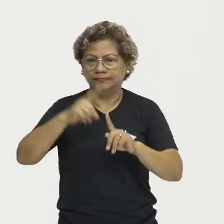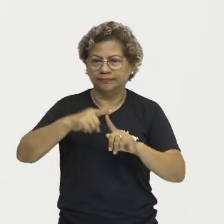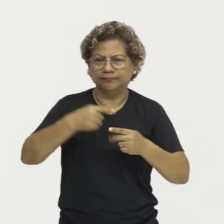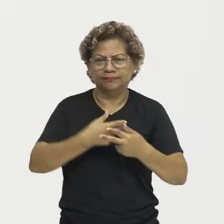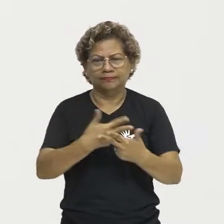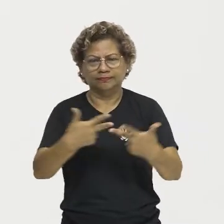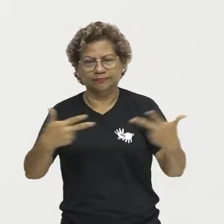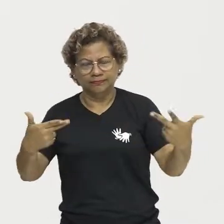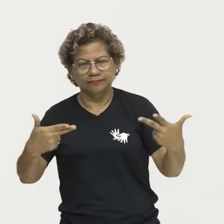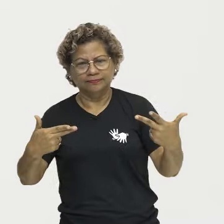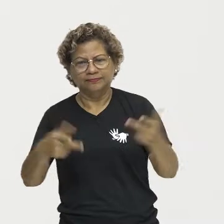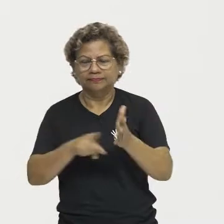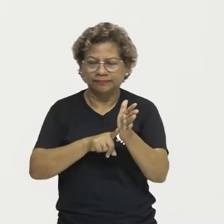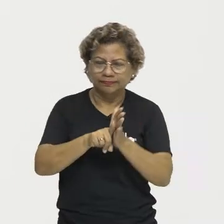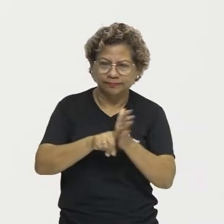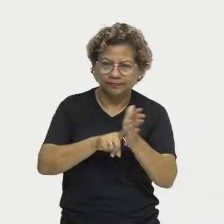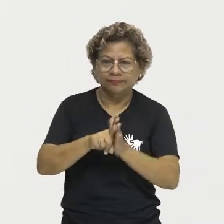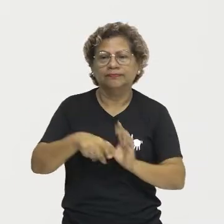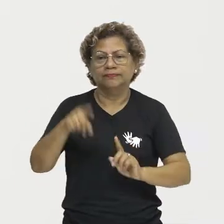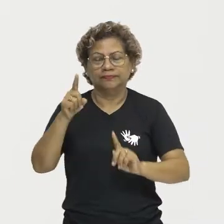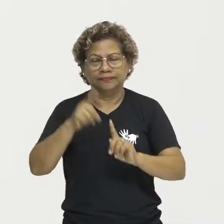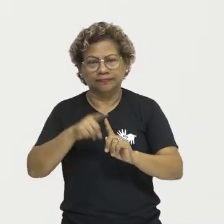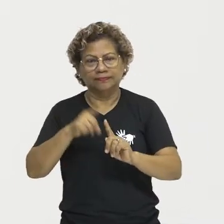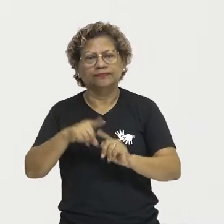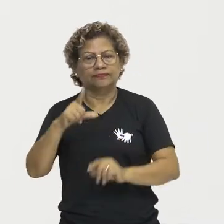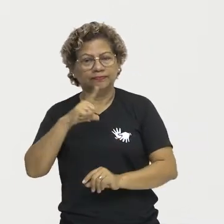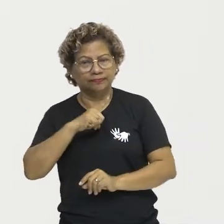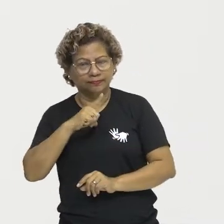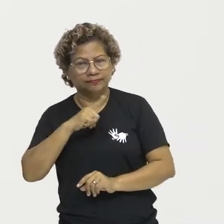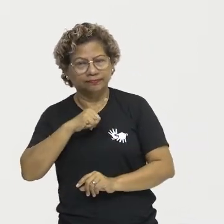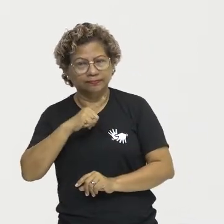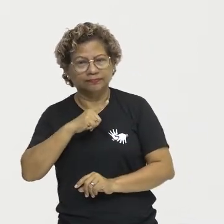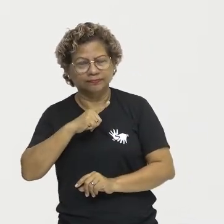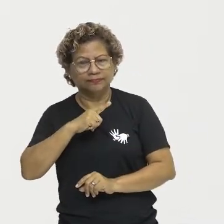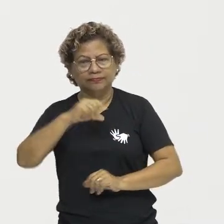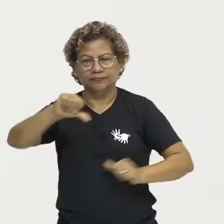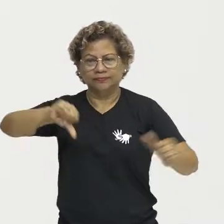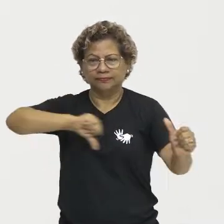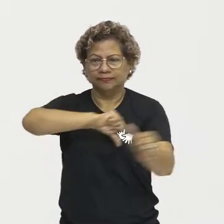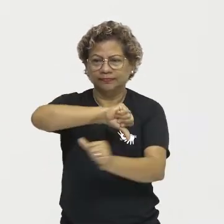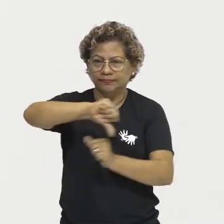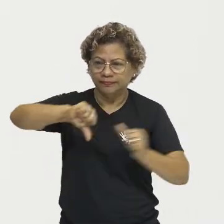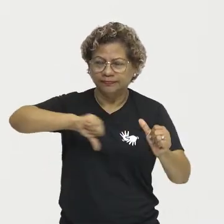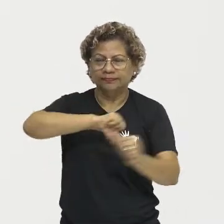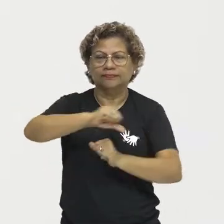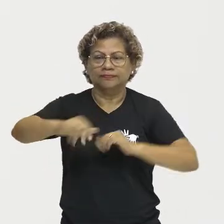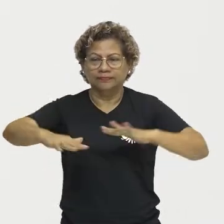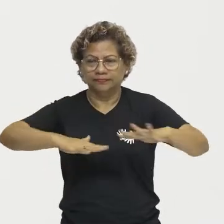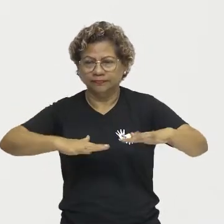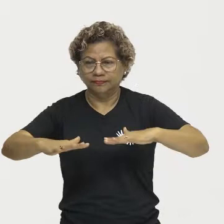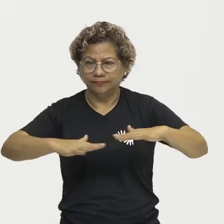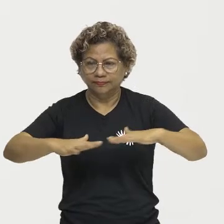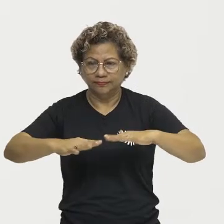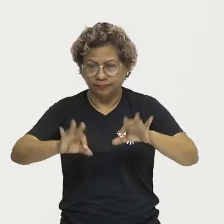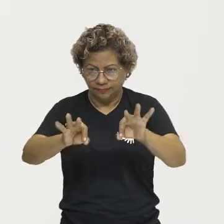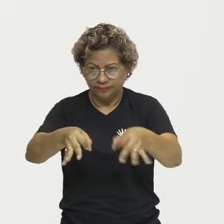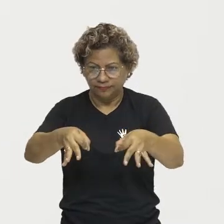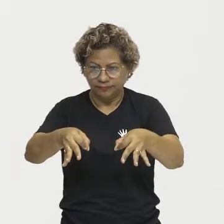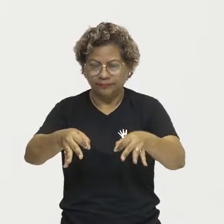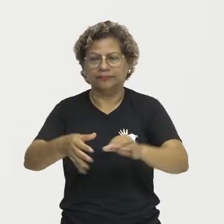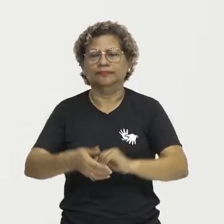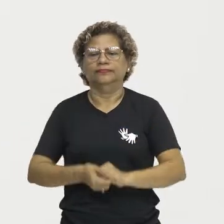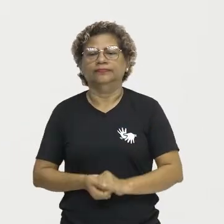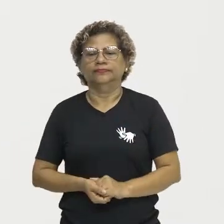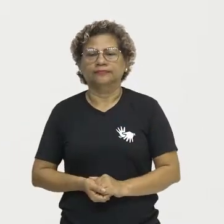Pesquisa e estuda as causas que produzem e modificam os movimentos, tá certo?